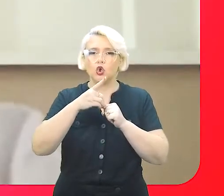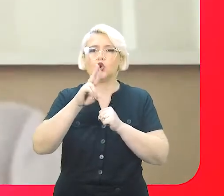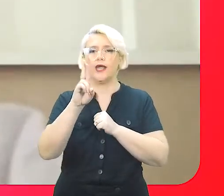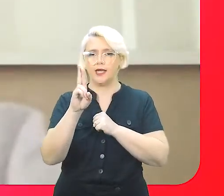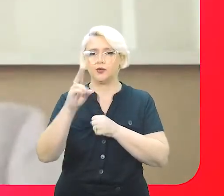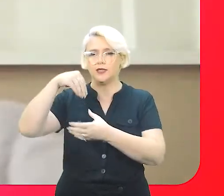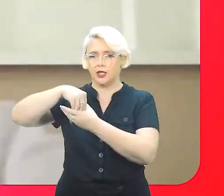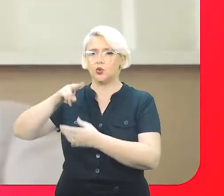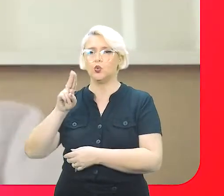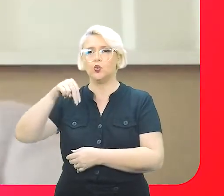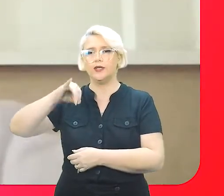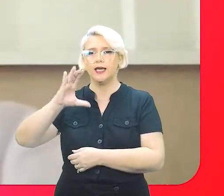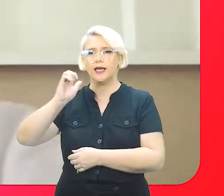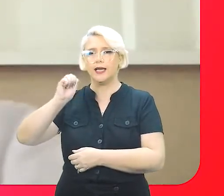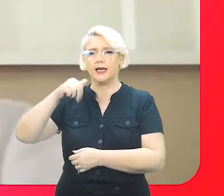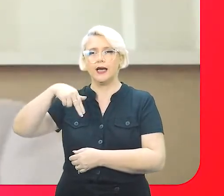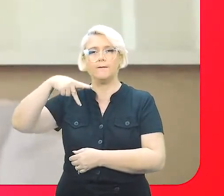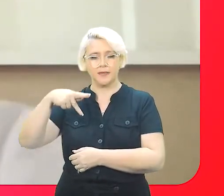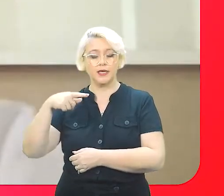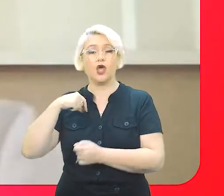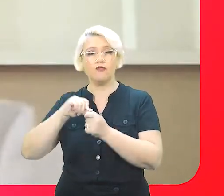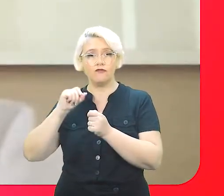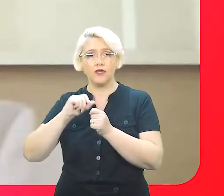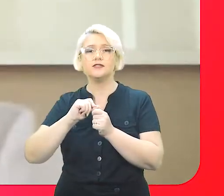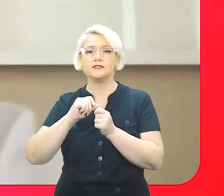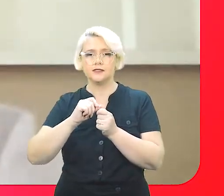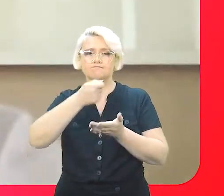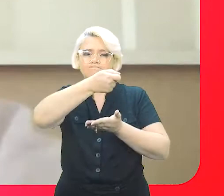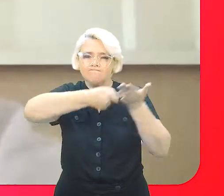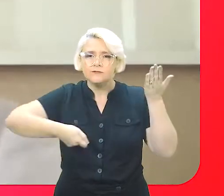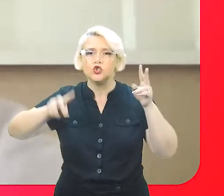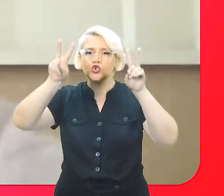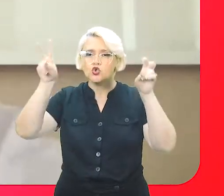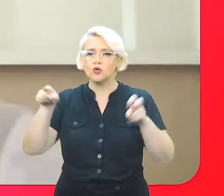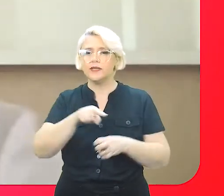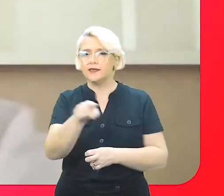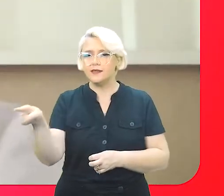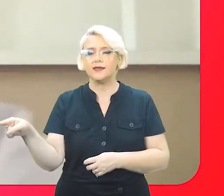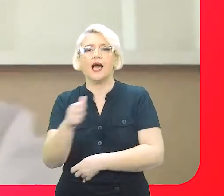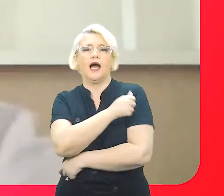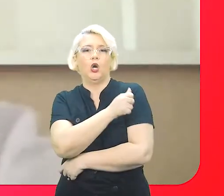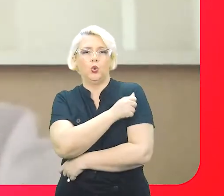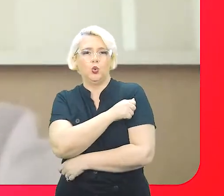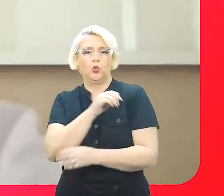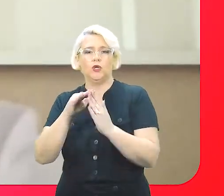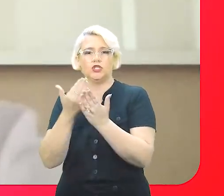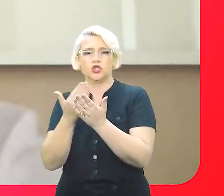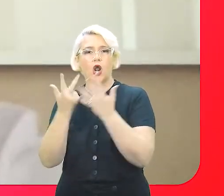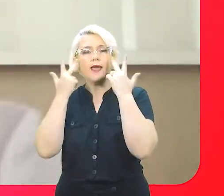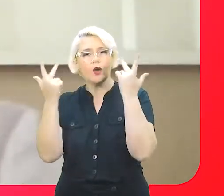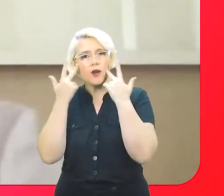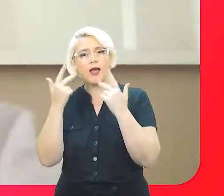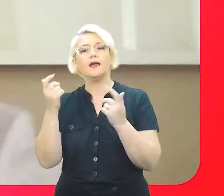na Unicamp e fiz uma tese em cima desses meninos, estudando nas escolas comuns e